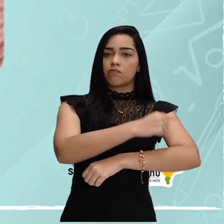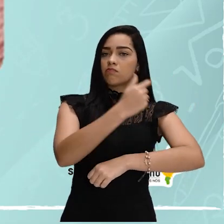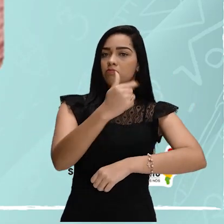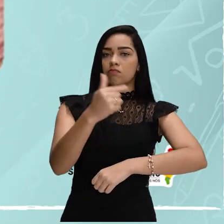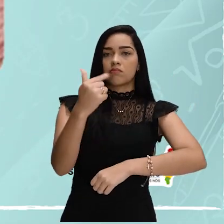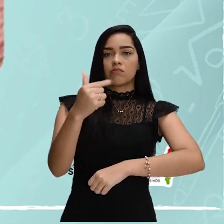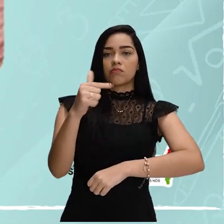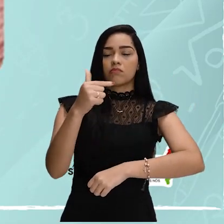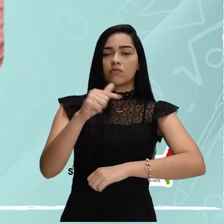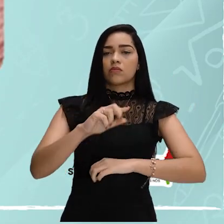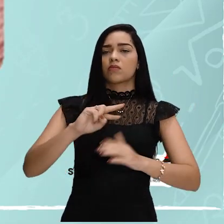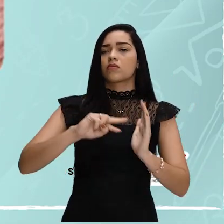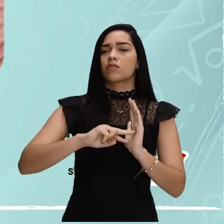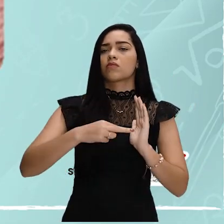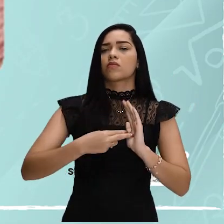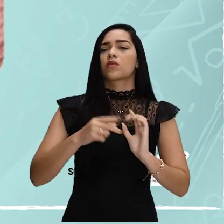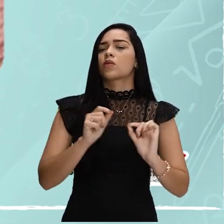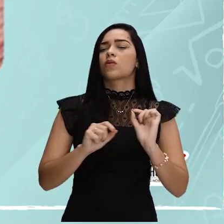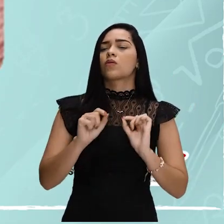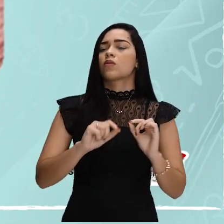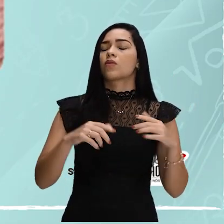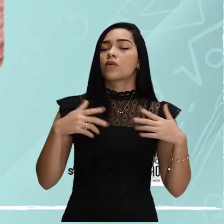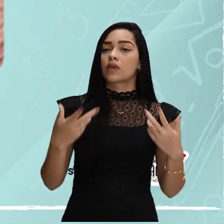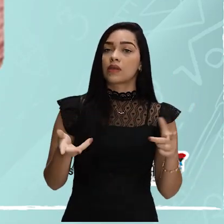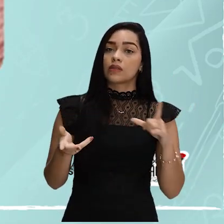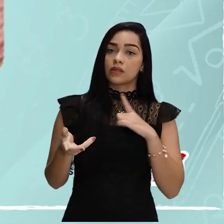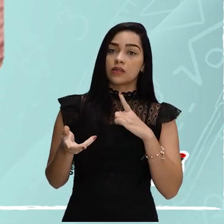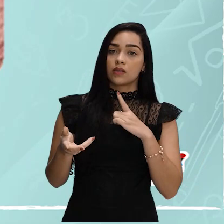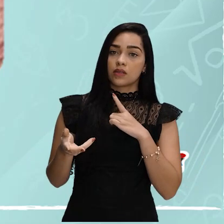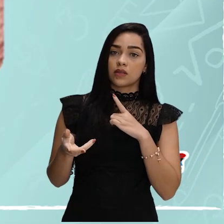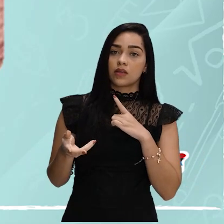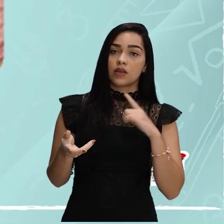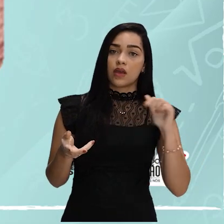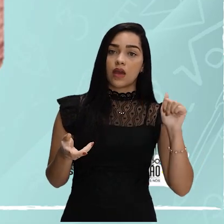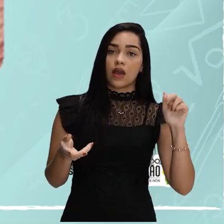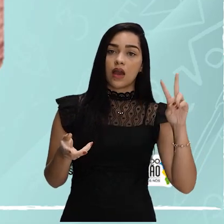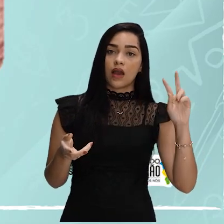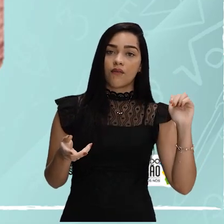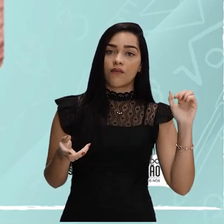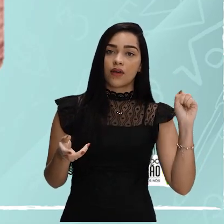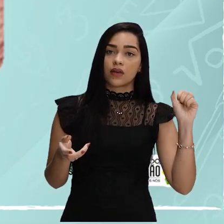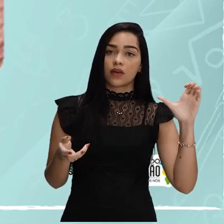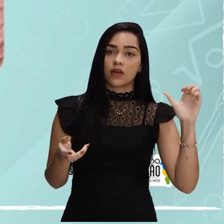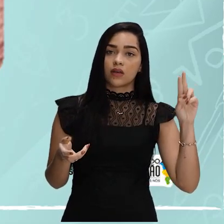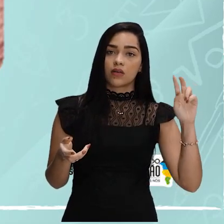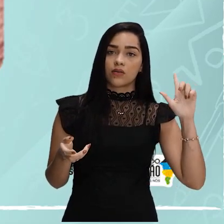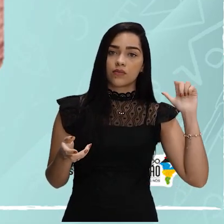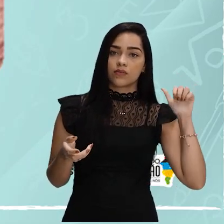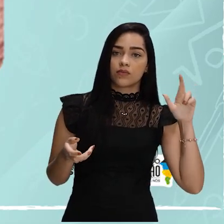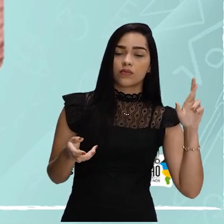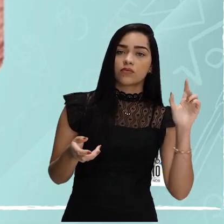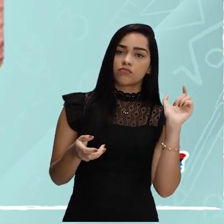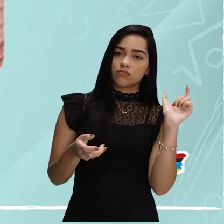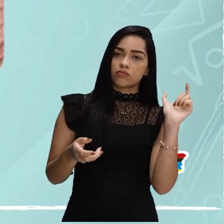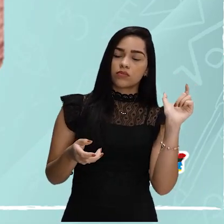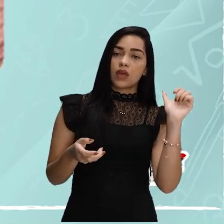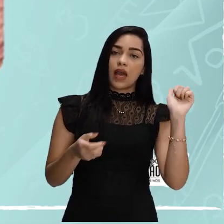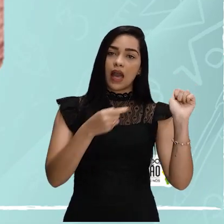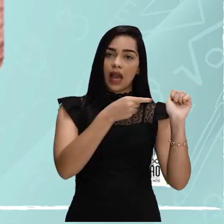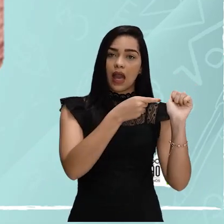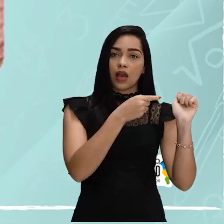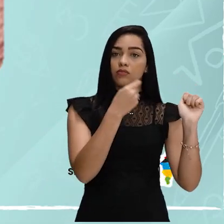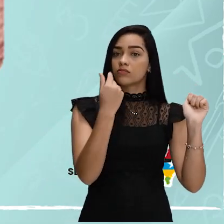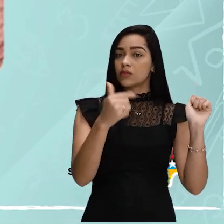nesse tecido. Ou seja, significa que é um tecido avascular. Esse termo A tem a ver